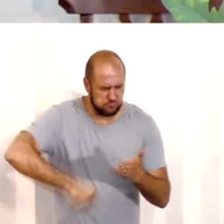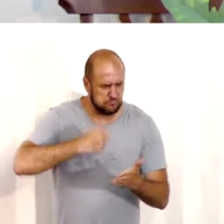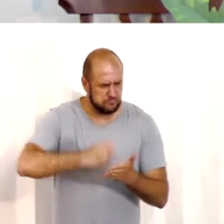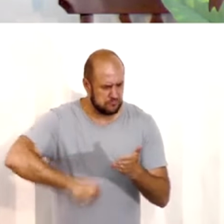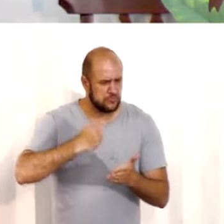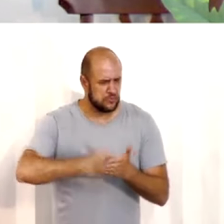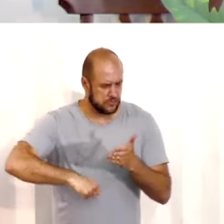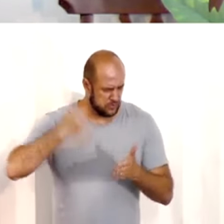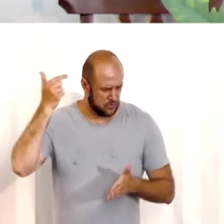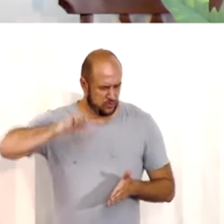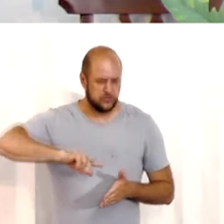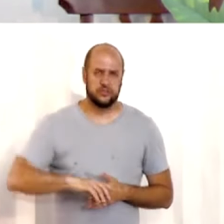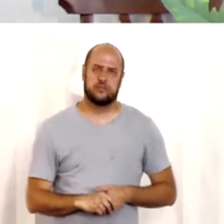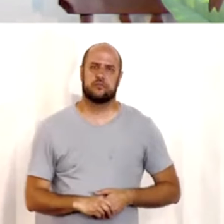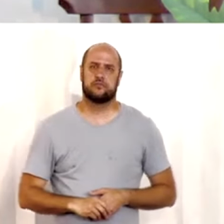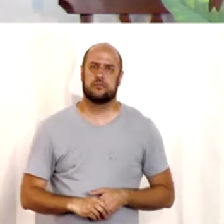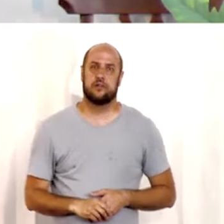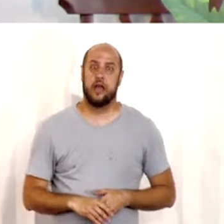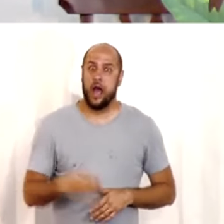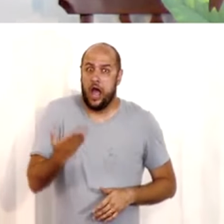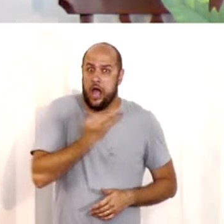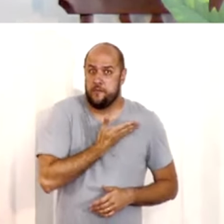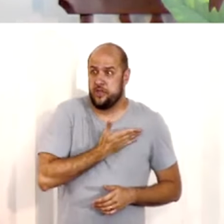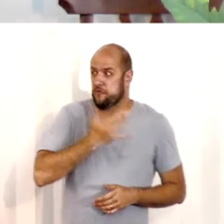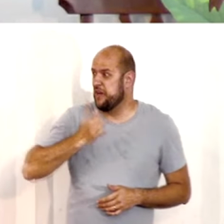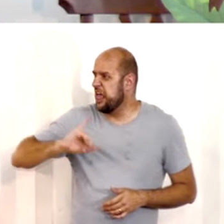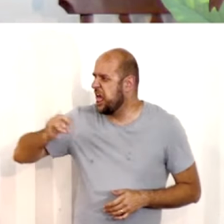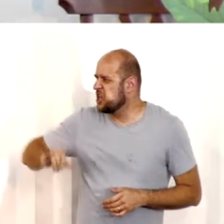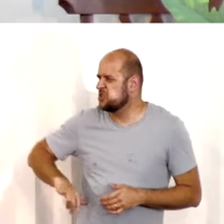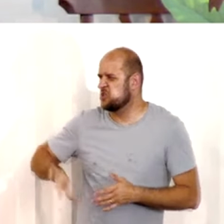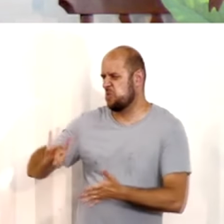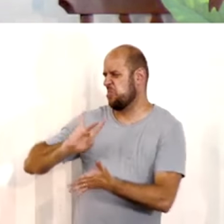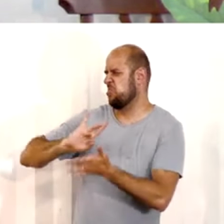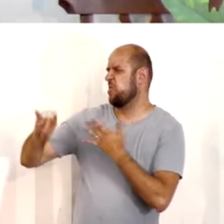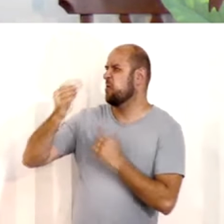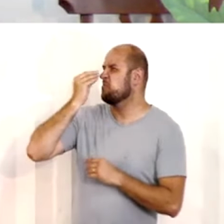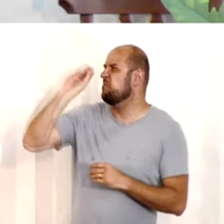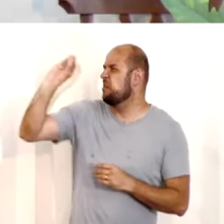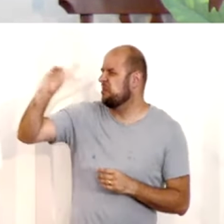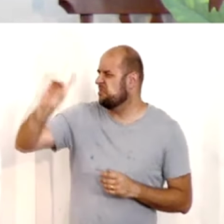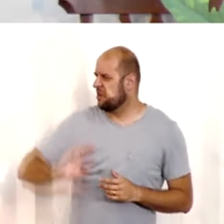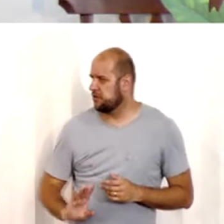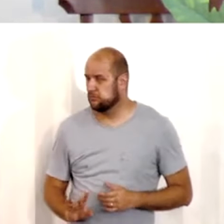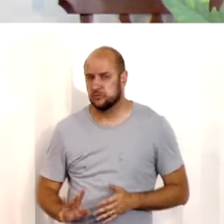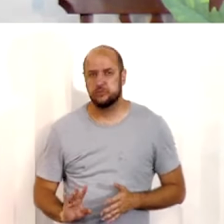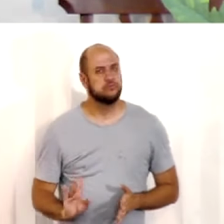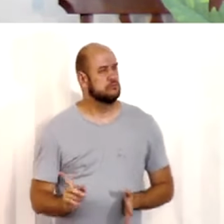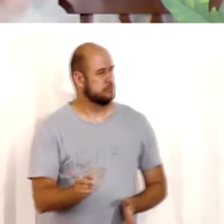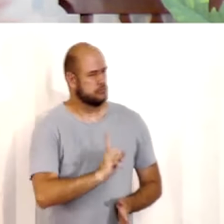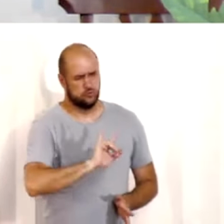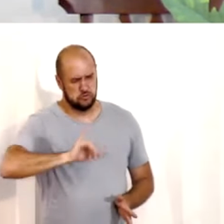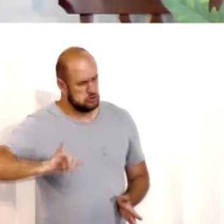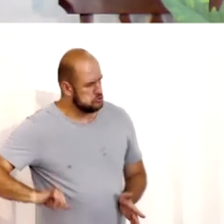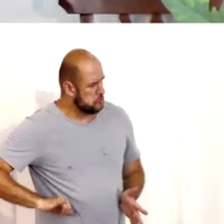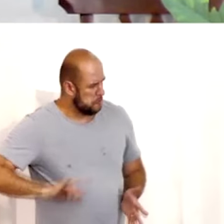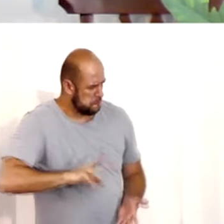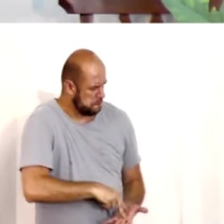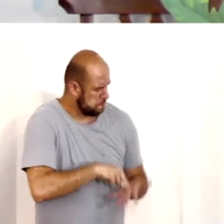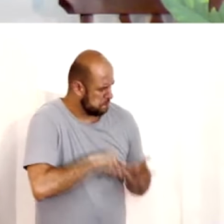abandona teu Deus. Pobre da esposa disse: abandona teu Deus. Todas as pessoas talvez teriam dito, só